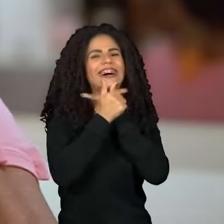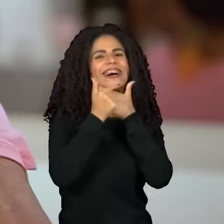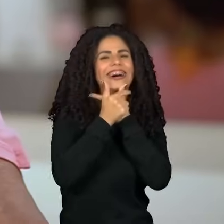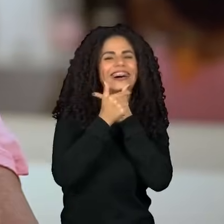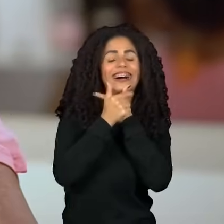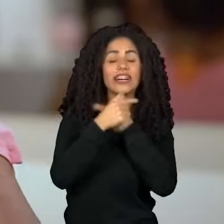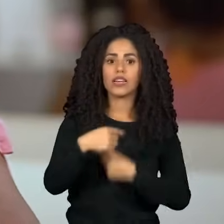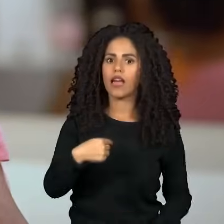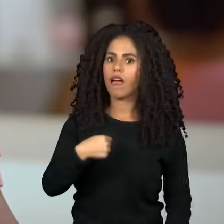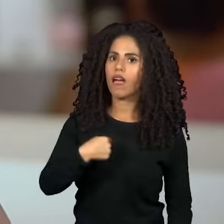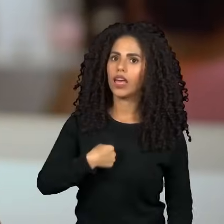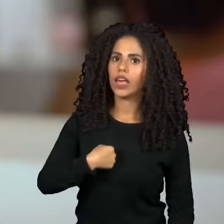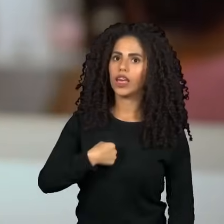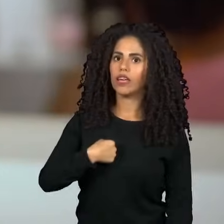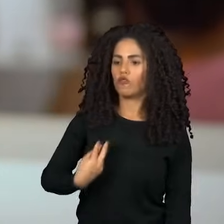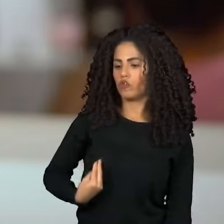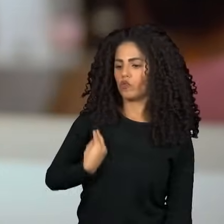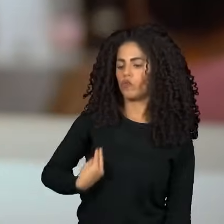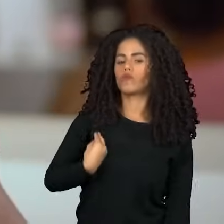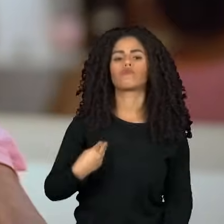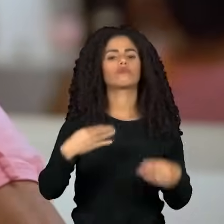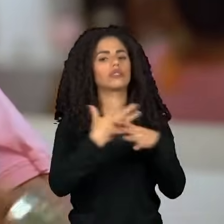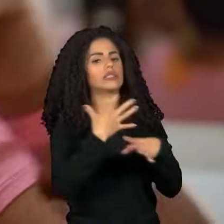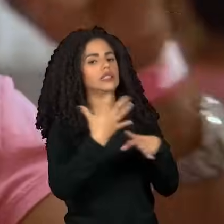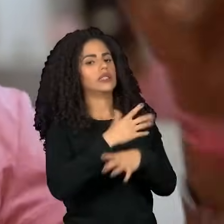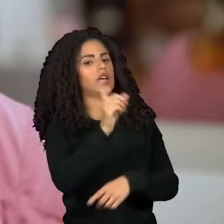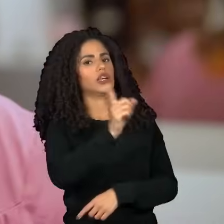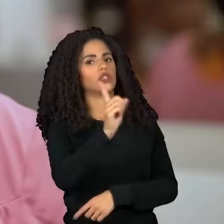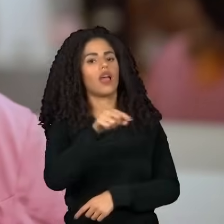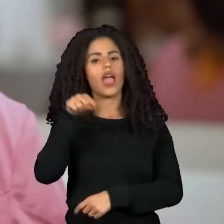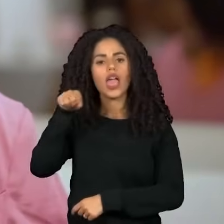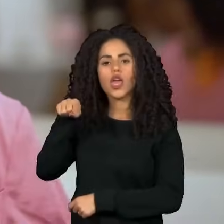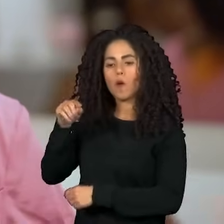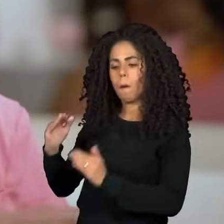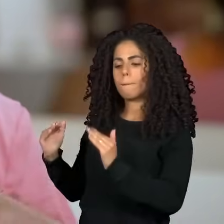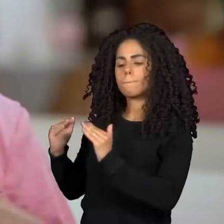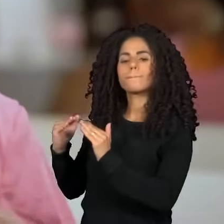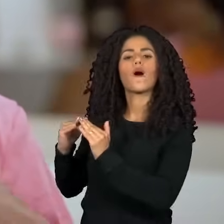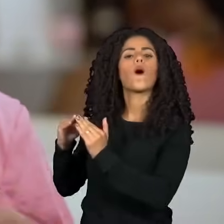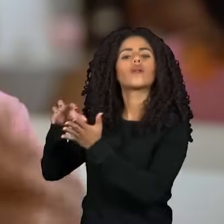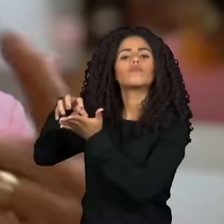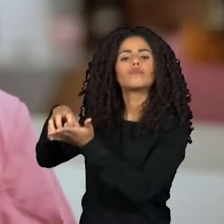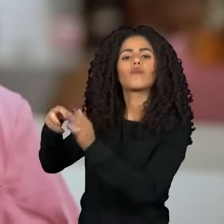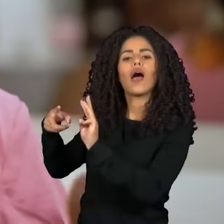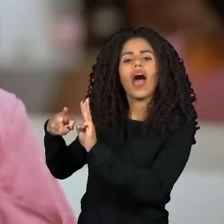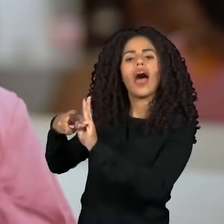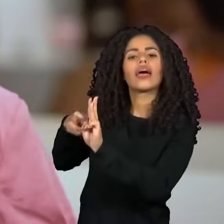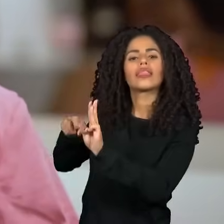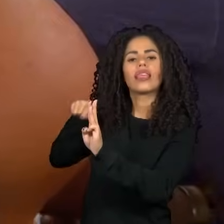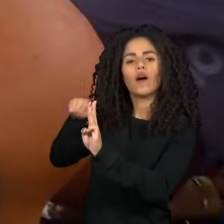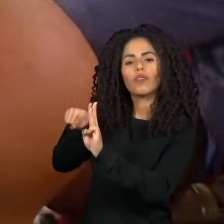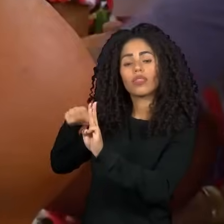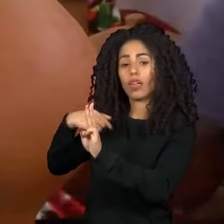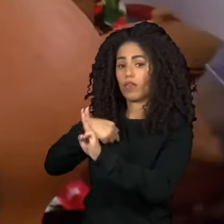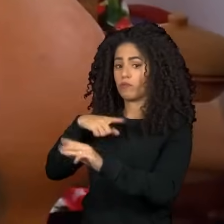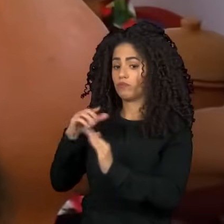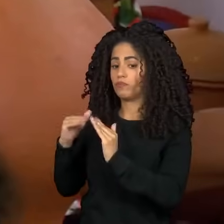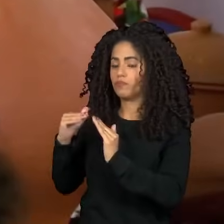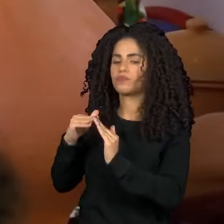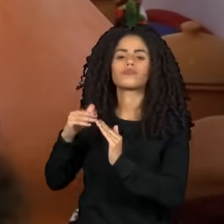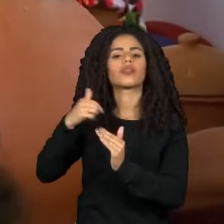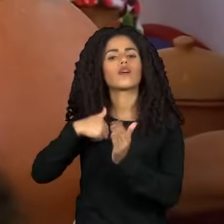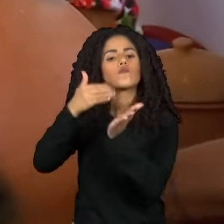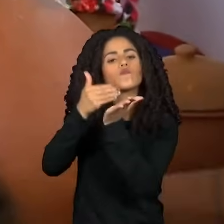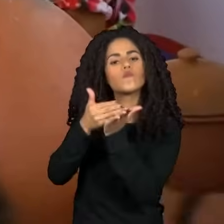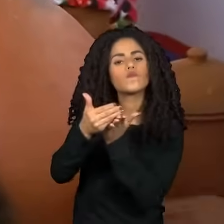Eu não convivo na cidade, eu convivo na aldeia, que é a nossa aldeia Cariri-Chocó. Comecei a